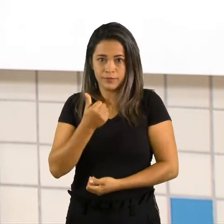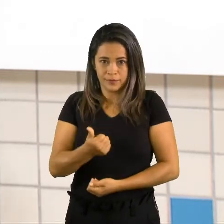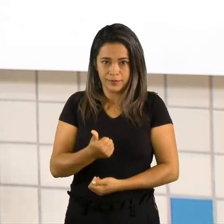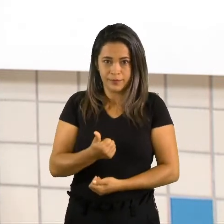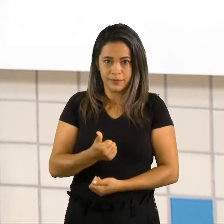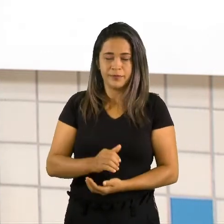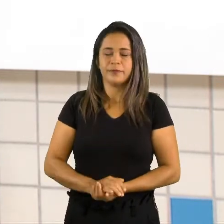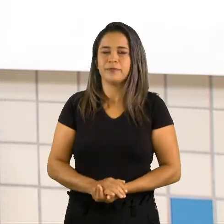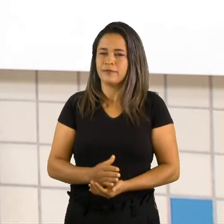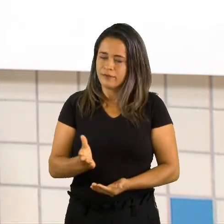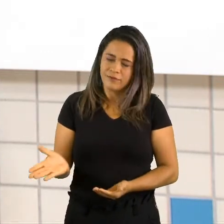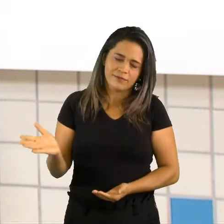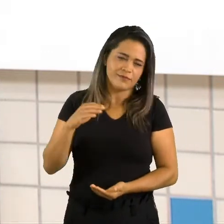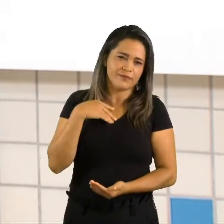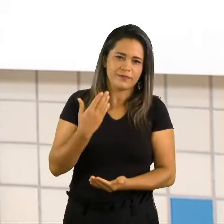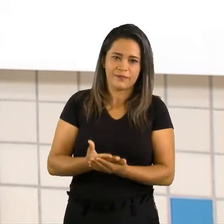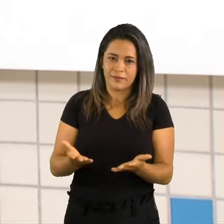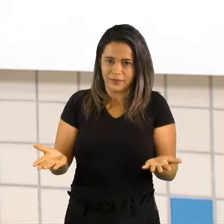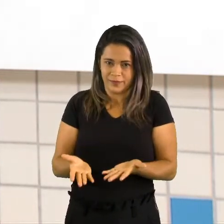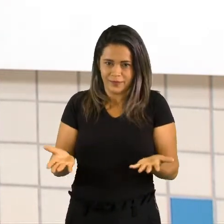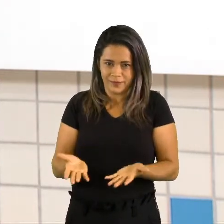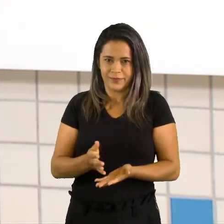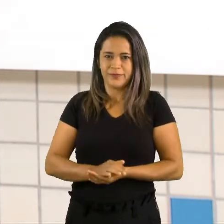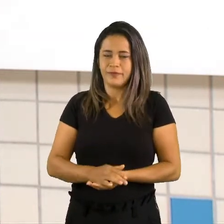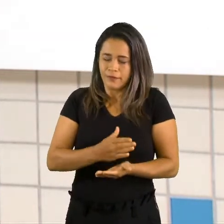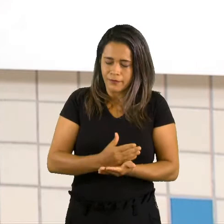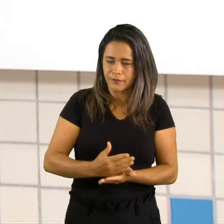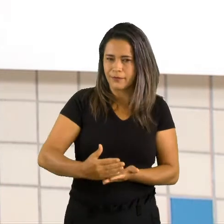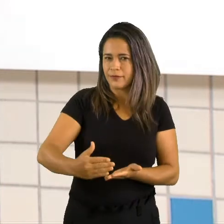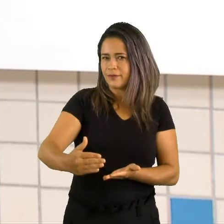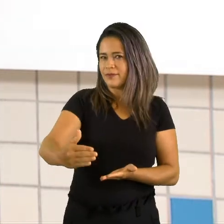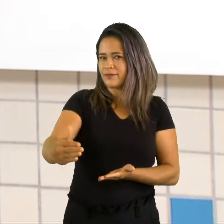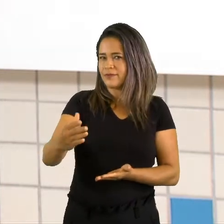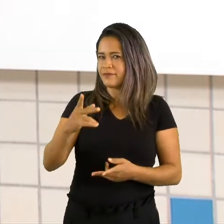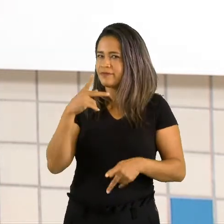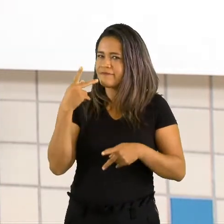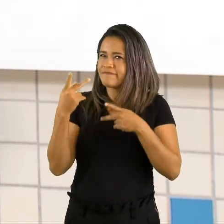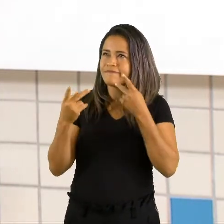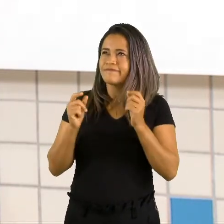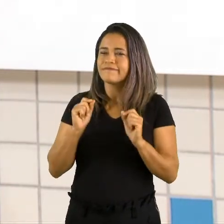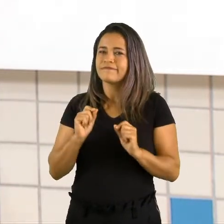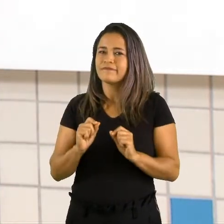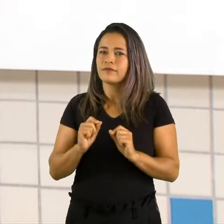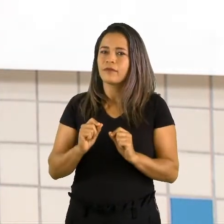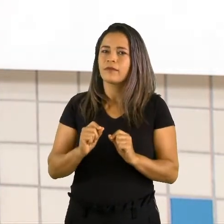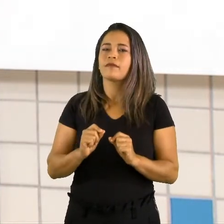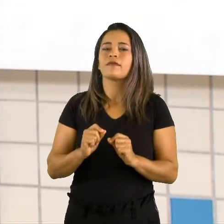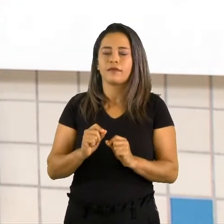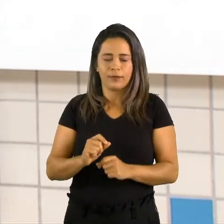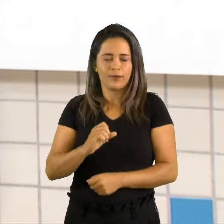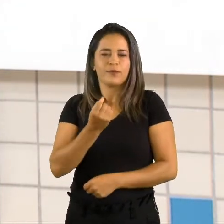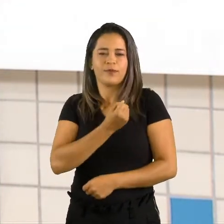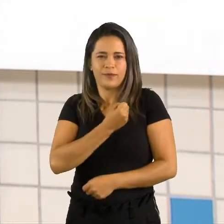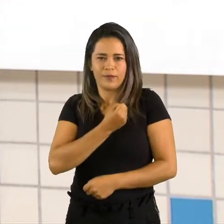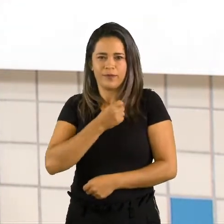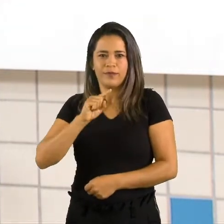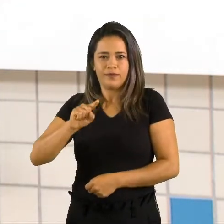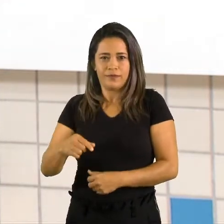pessoal? Vamos lá para a nossa aula de hoje? Bom, continuaremos a falar sobre números decimais na reta